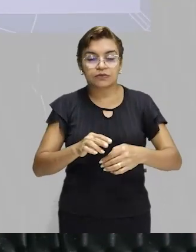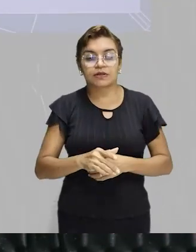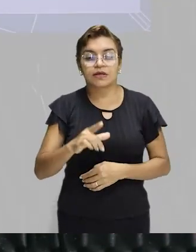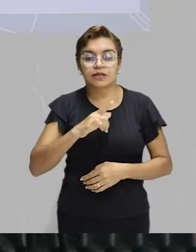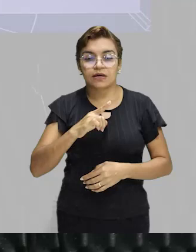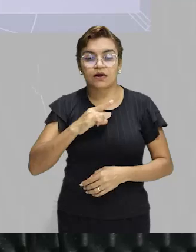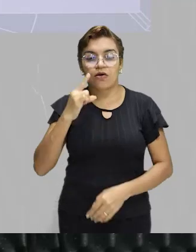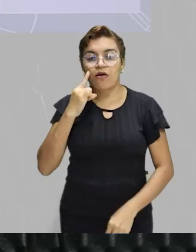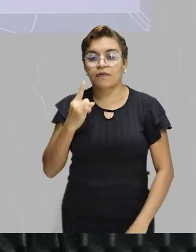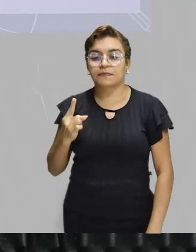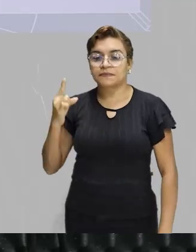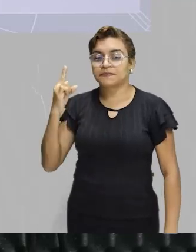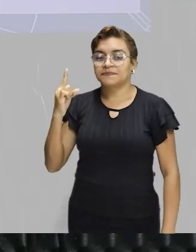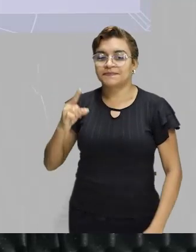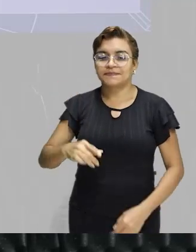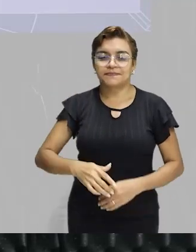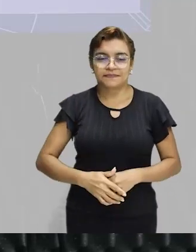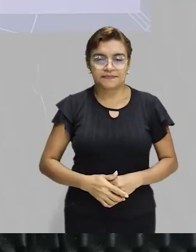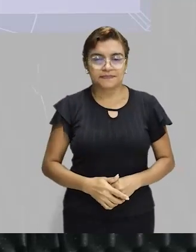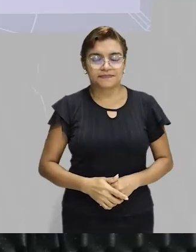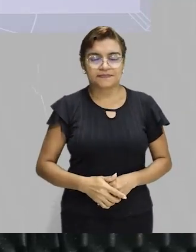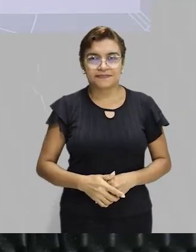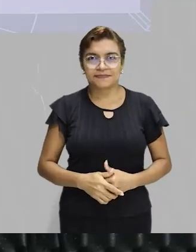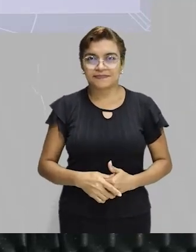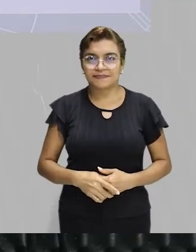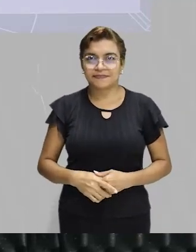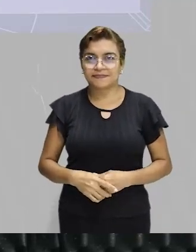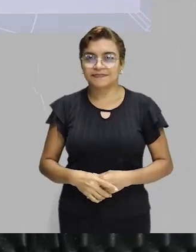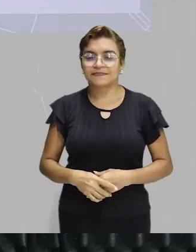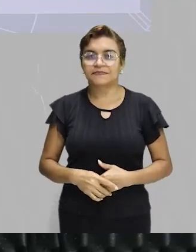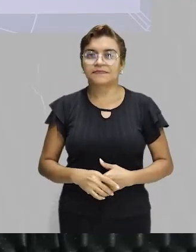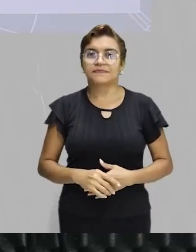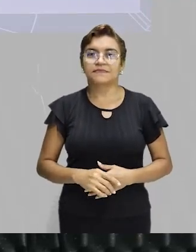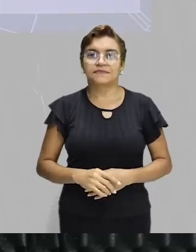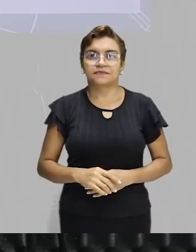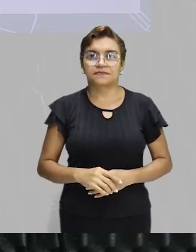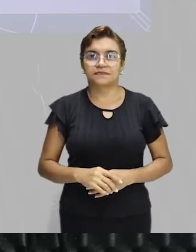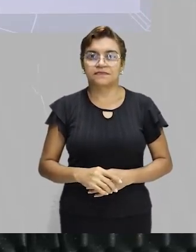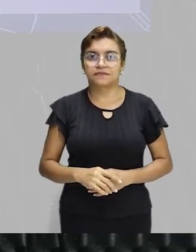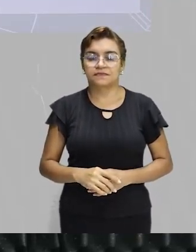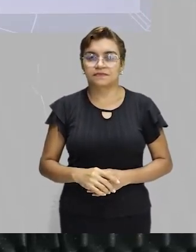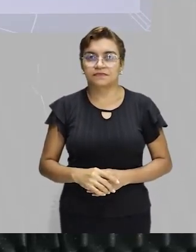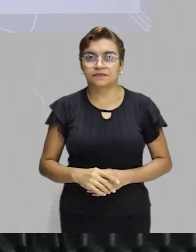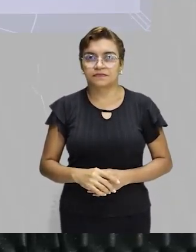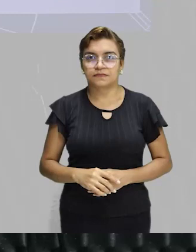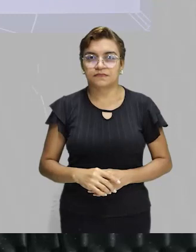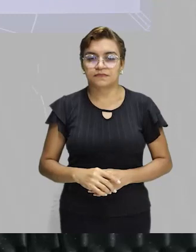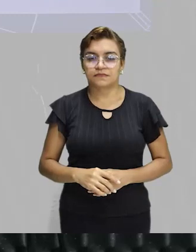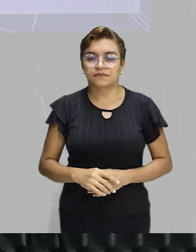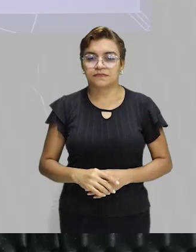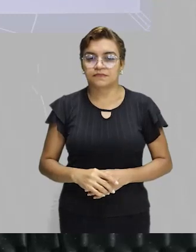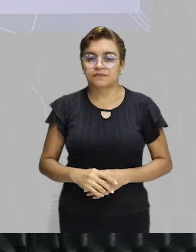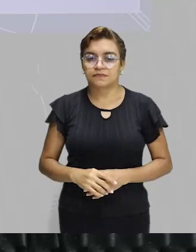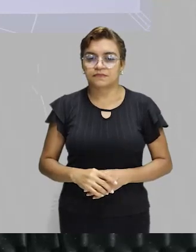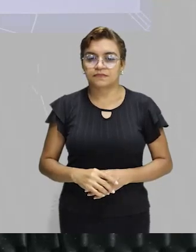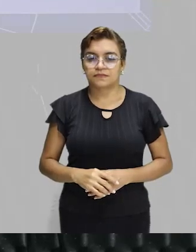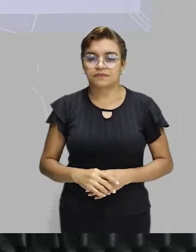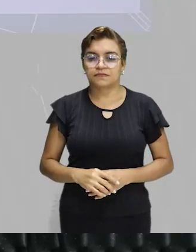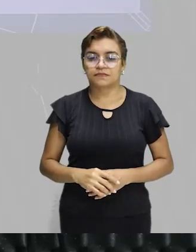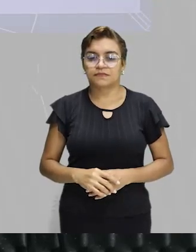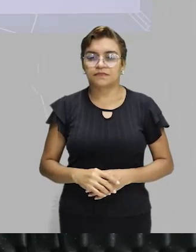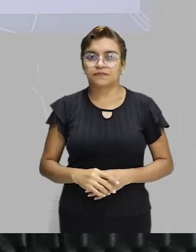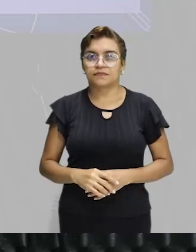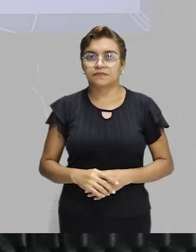reading strategies are techniques used to help the reading and comprehension processes in a